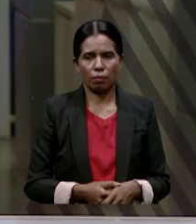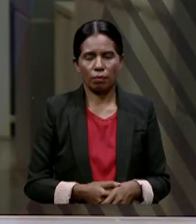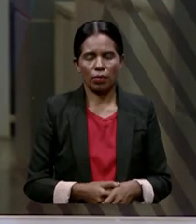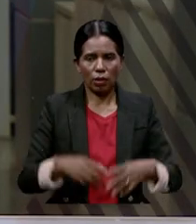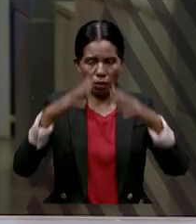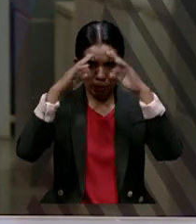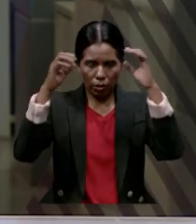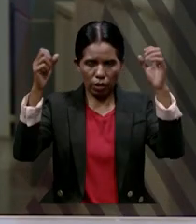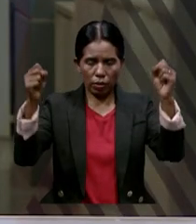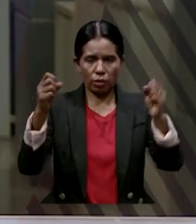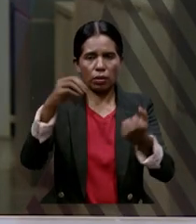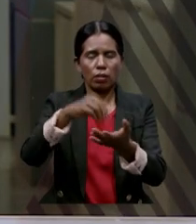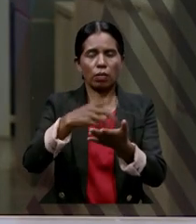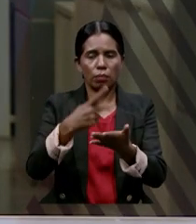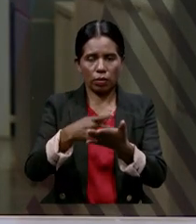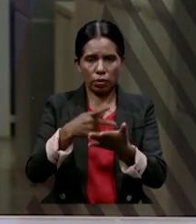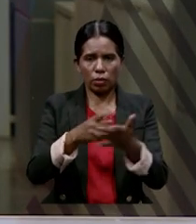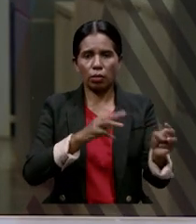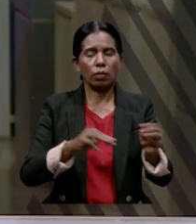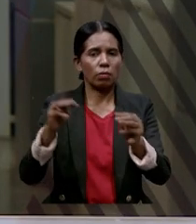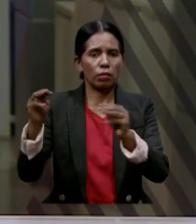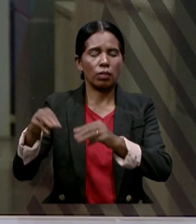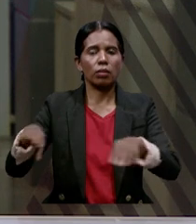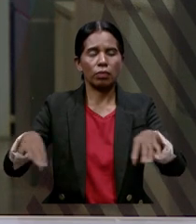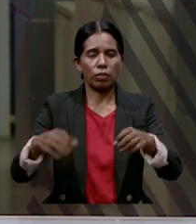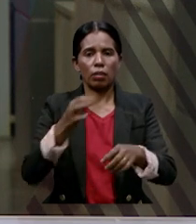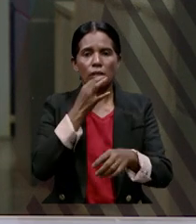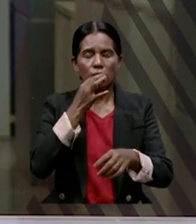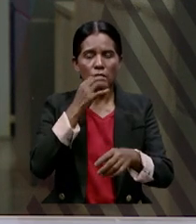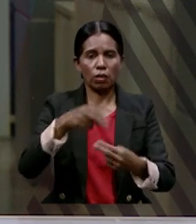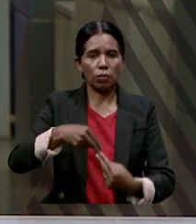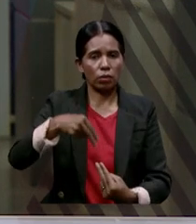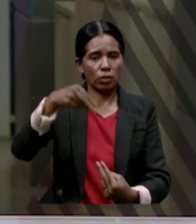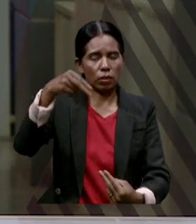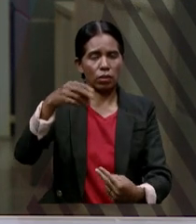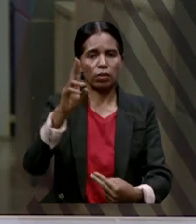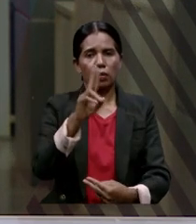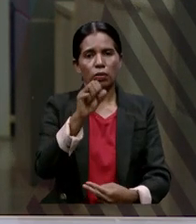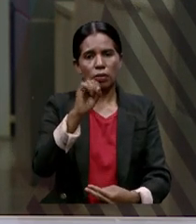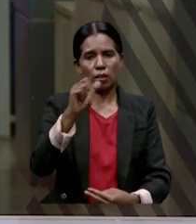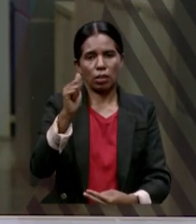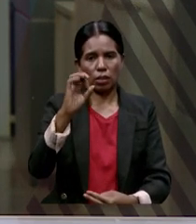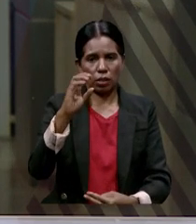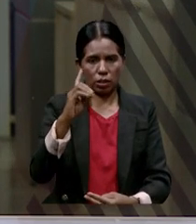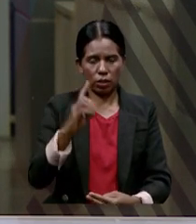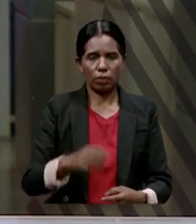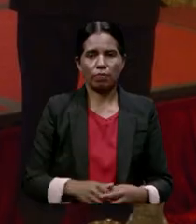Prezidente Repúblika lansa projetu avansa, sistema ihang no nutrisaun husi USAID.